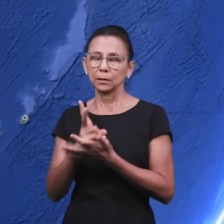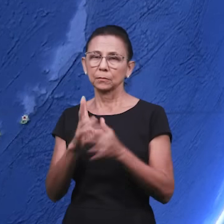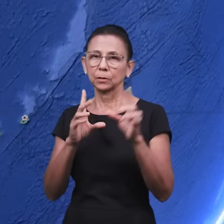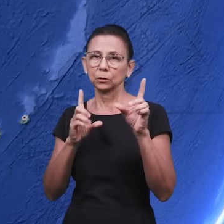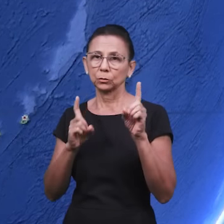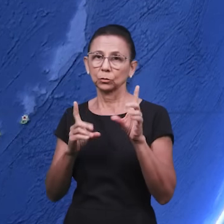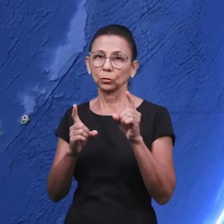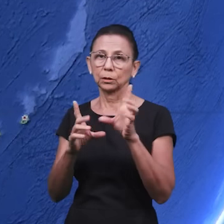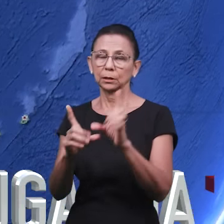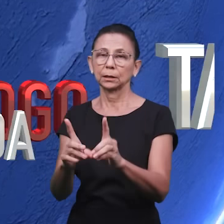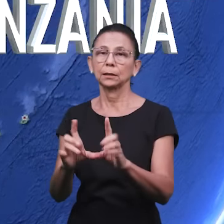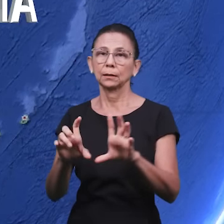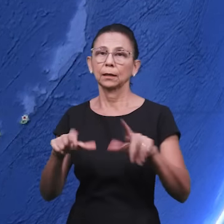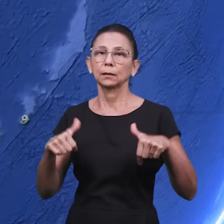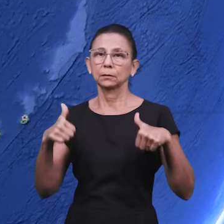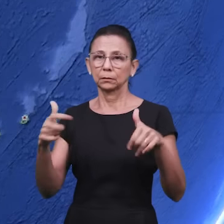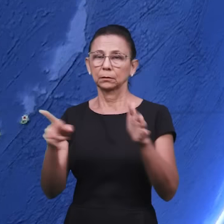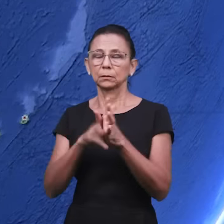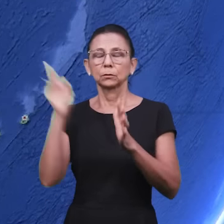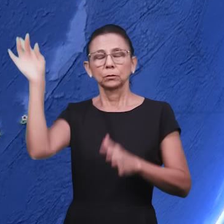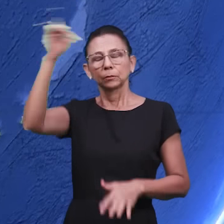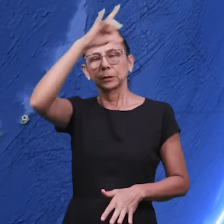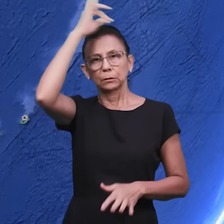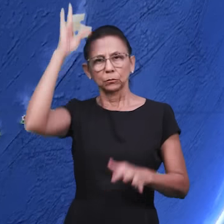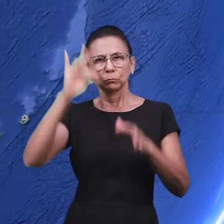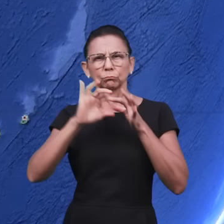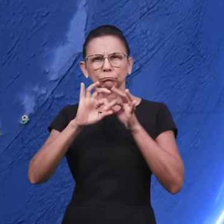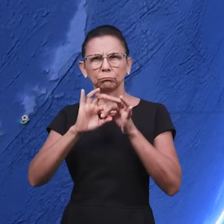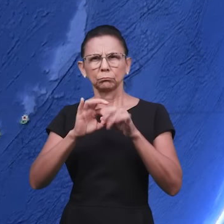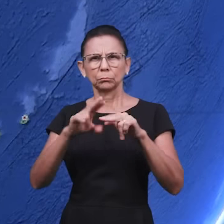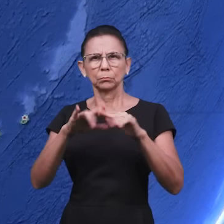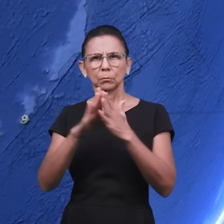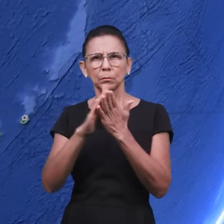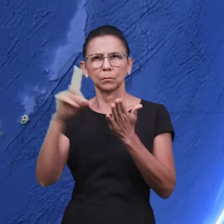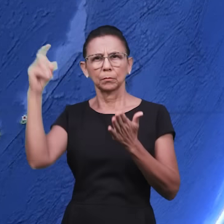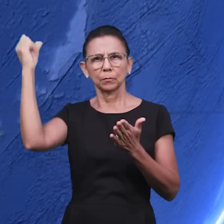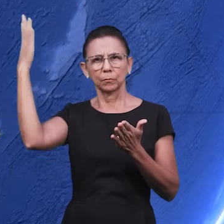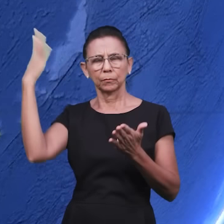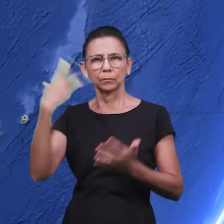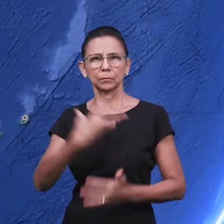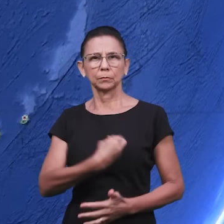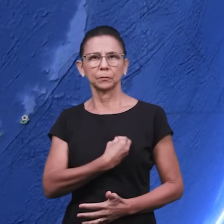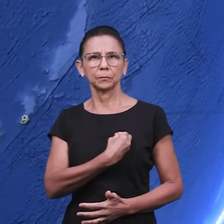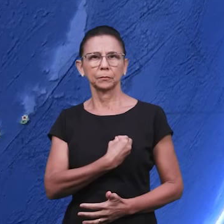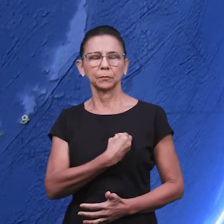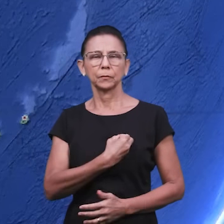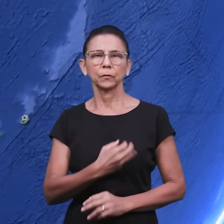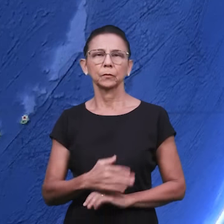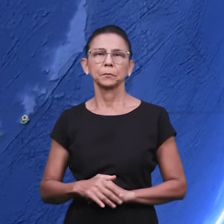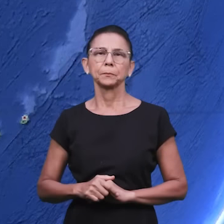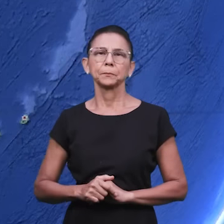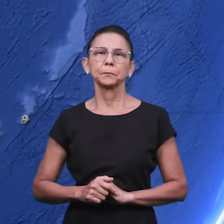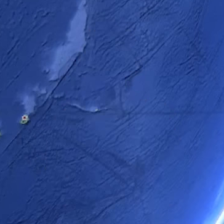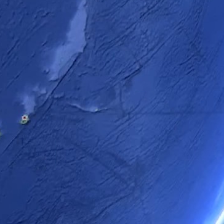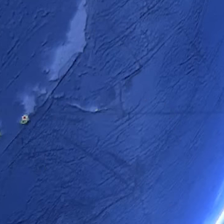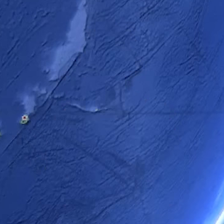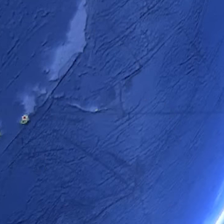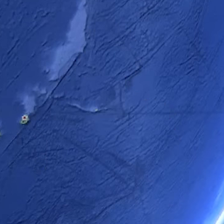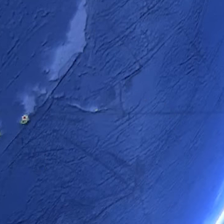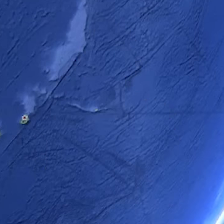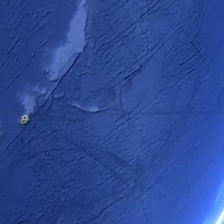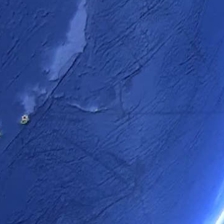pela direção do Espírito Santo de Deus e unidas pela Palavra Viva.